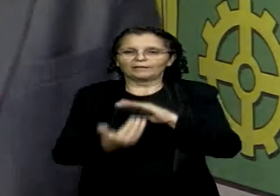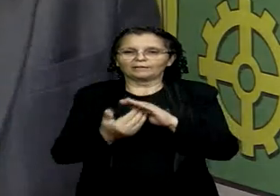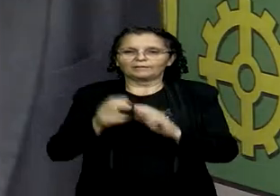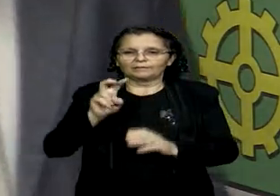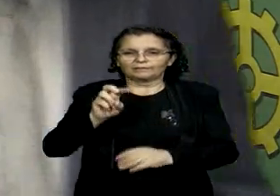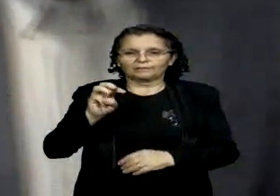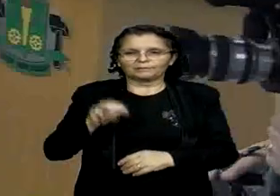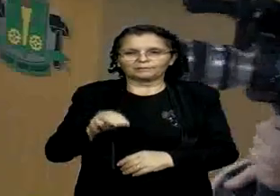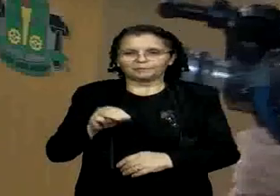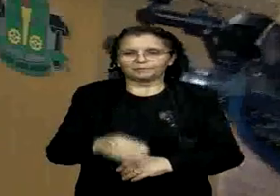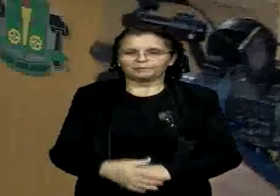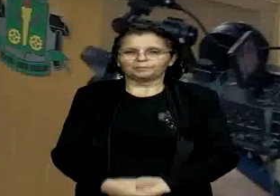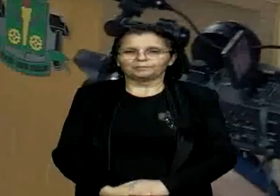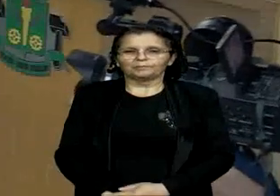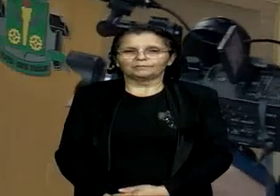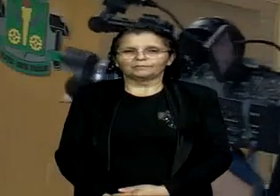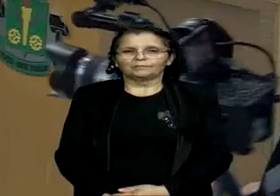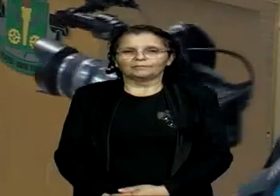de 5 minutos.